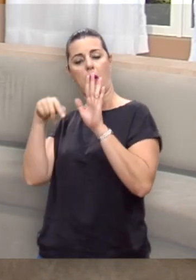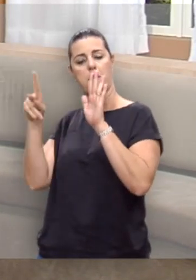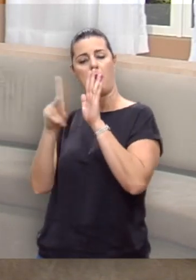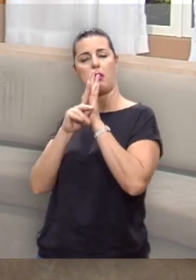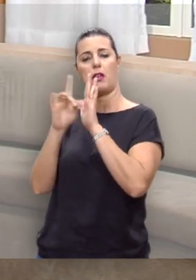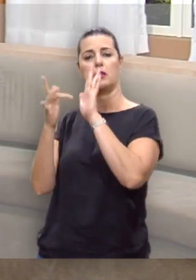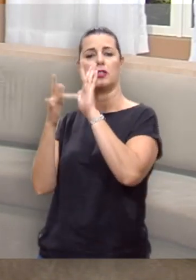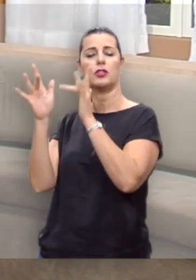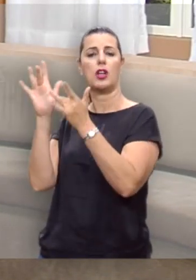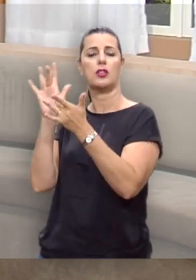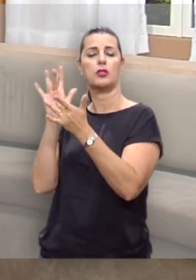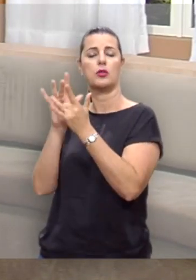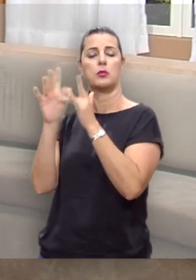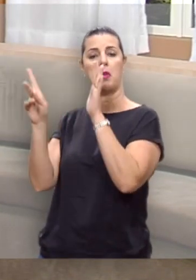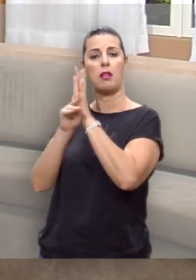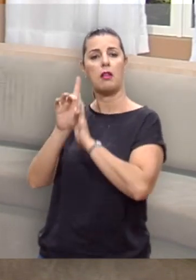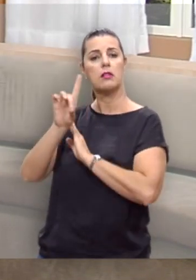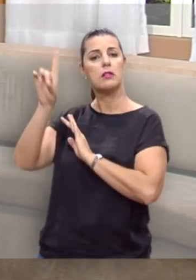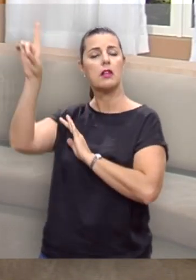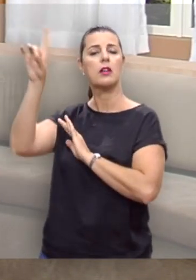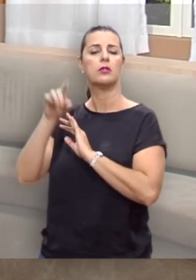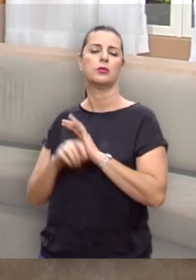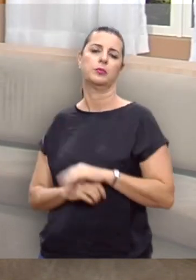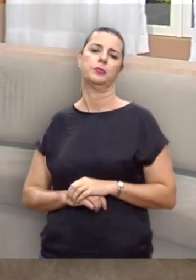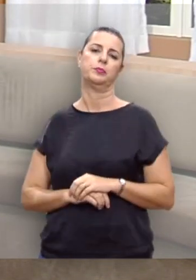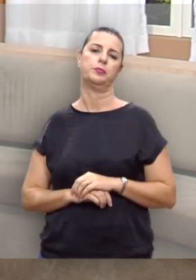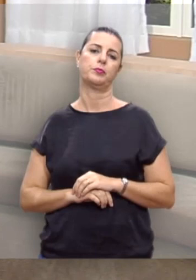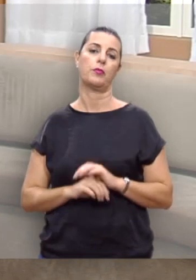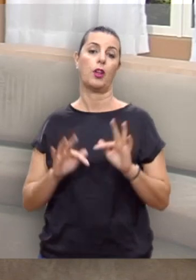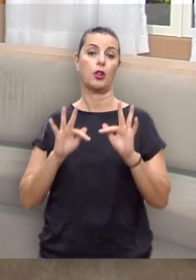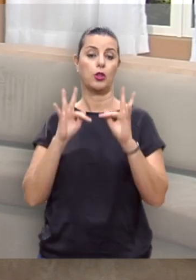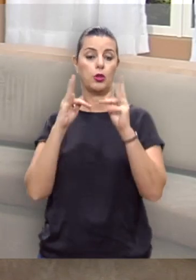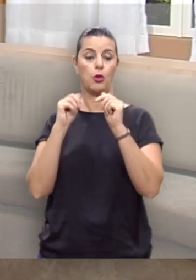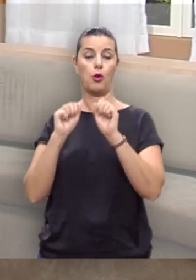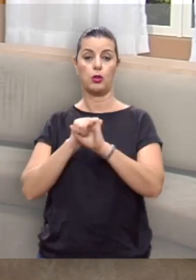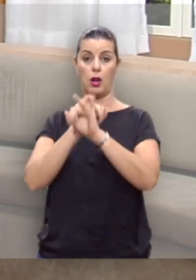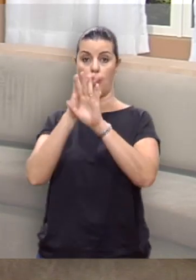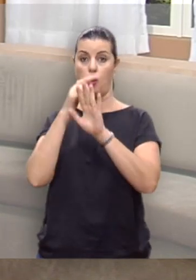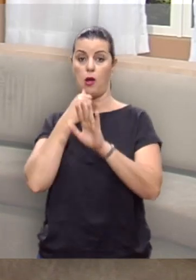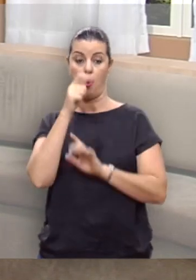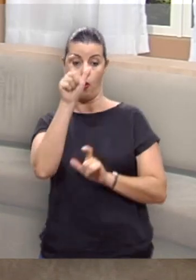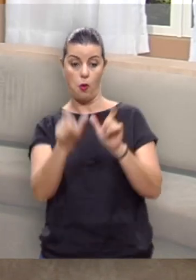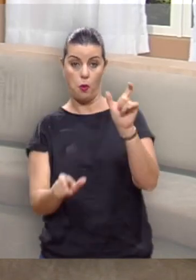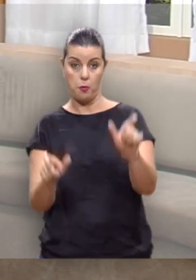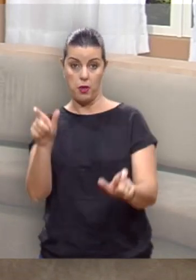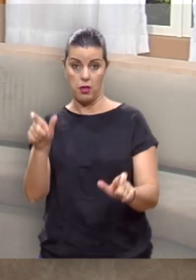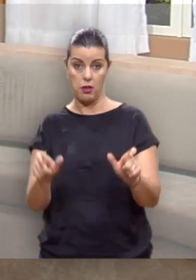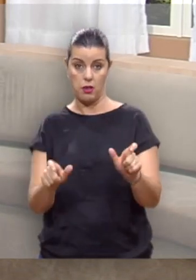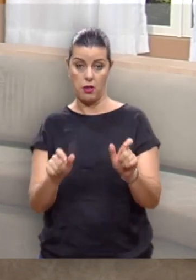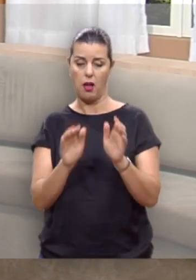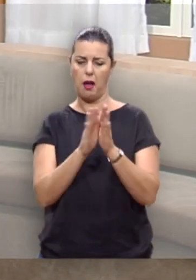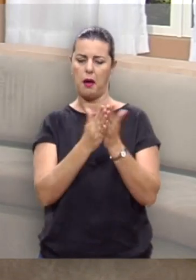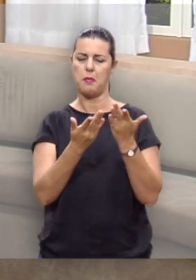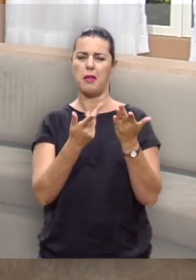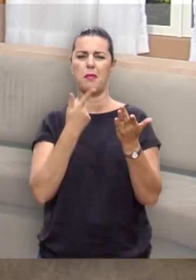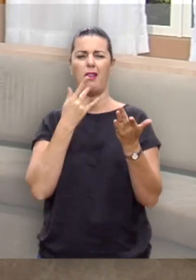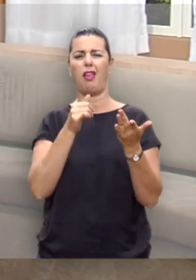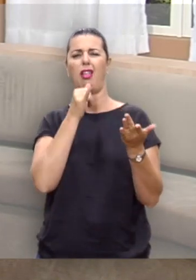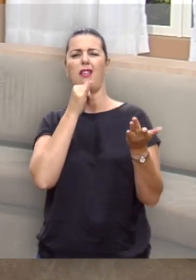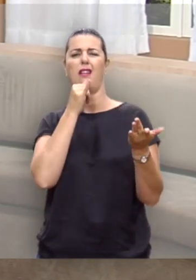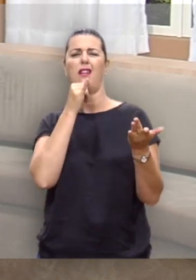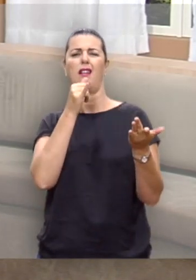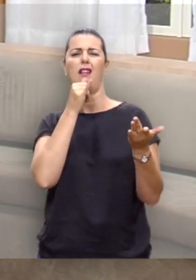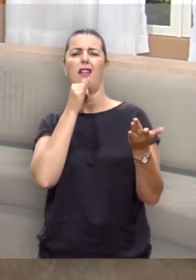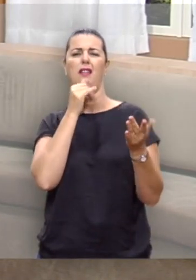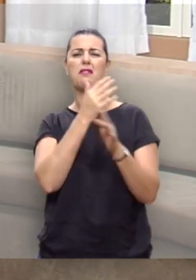pertence a Jesus, só pertence a Deus. Toda a glória dada ao homem, a Bíblia diz, é vanglória,